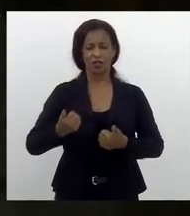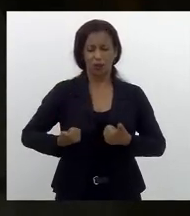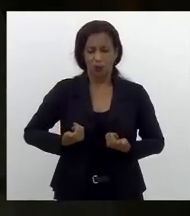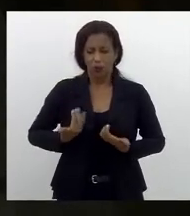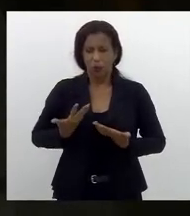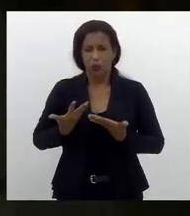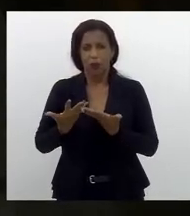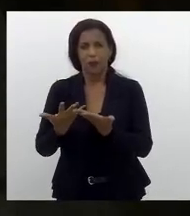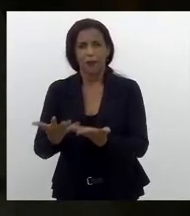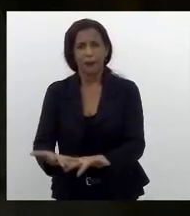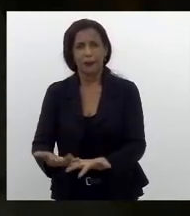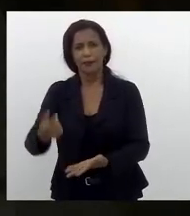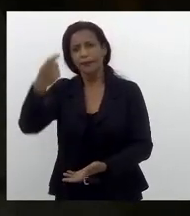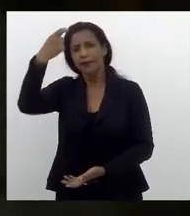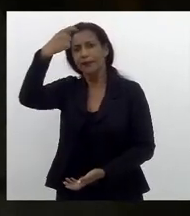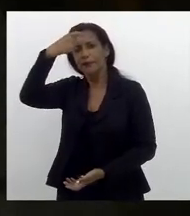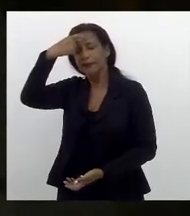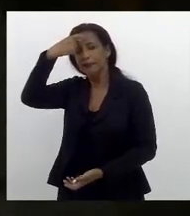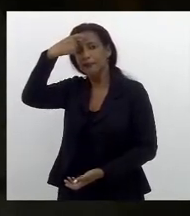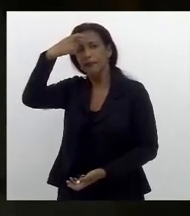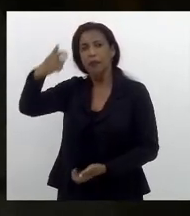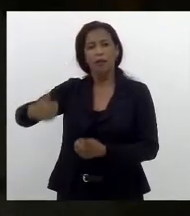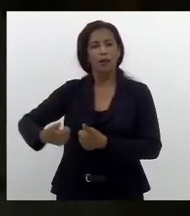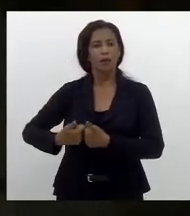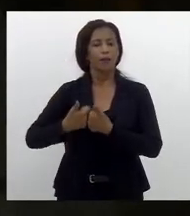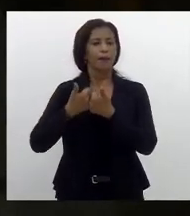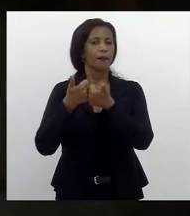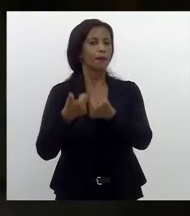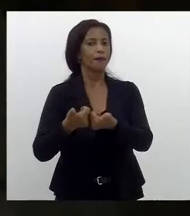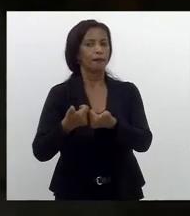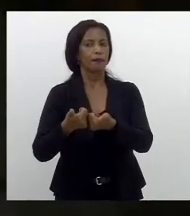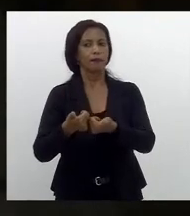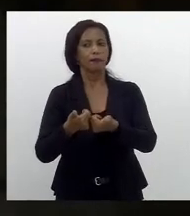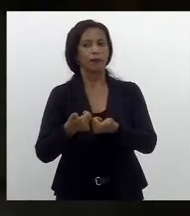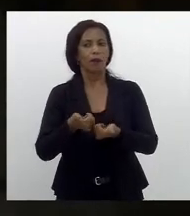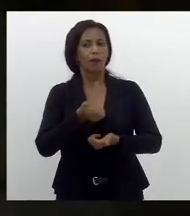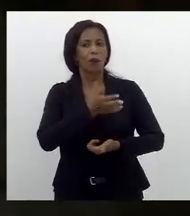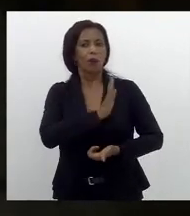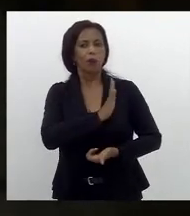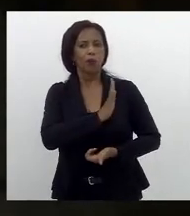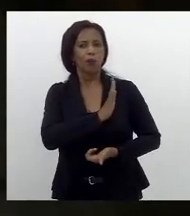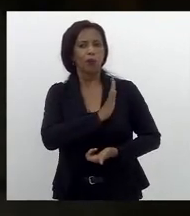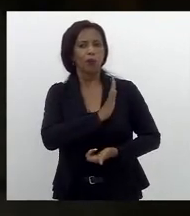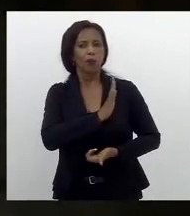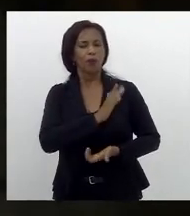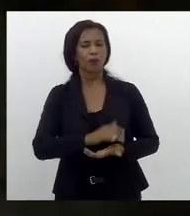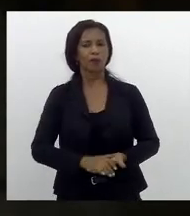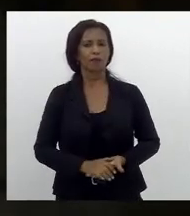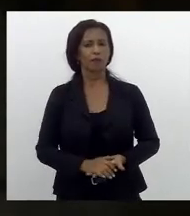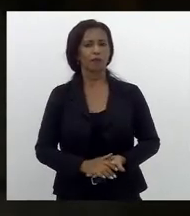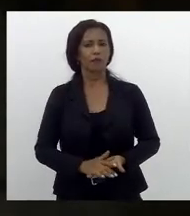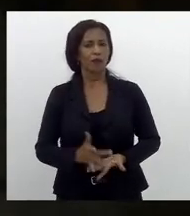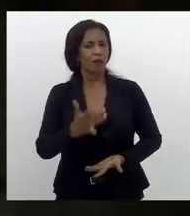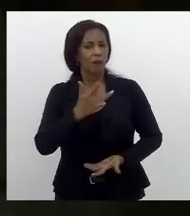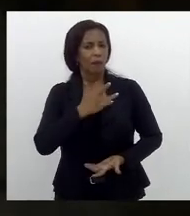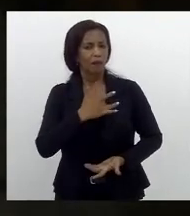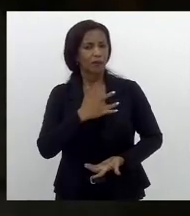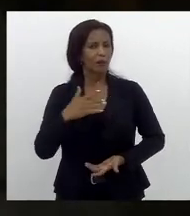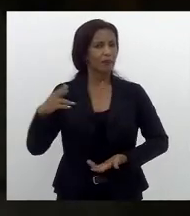melhor das nossas consciências, o melhor dos nossos corações e das nossas paixões